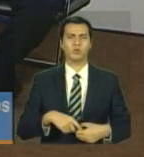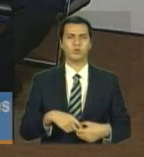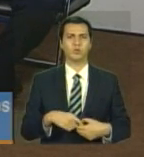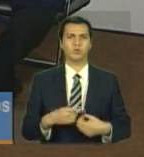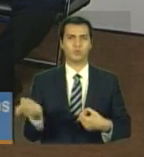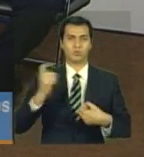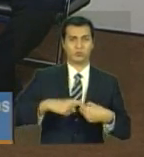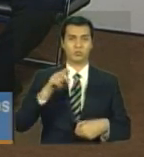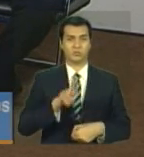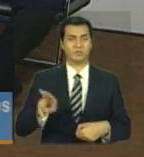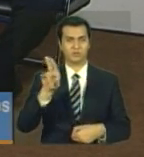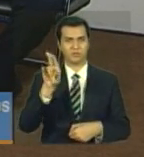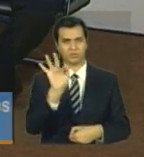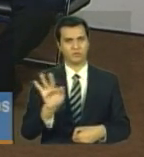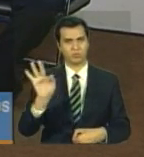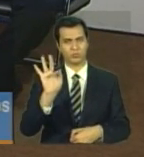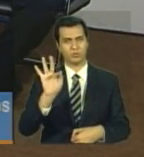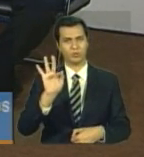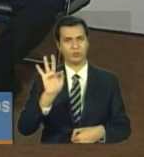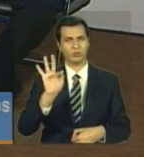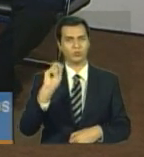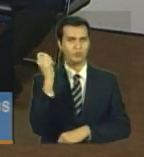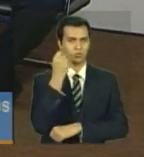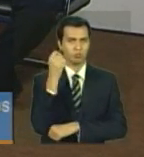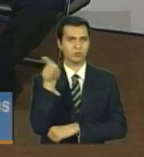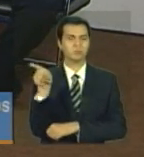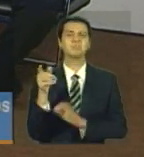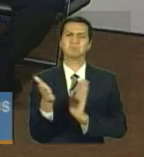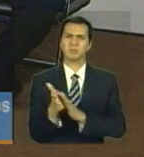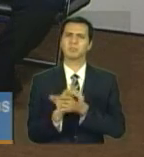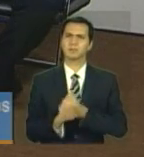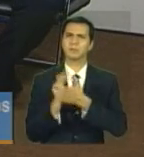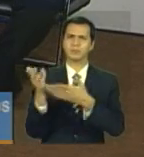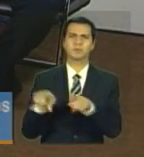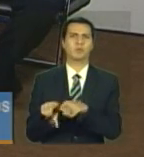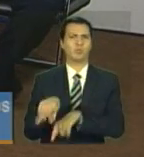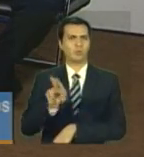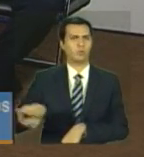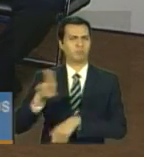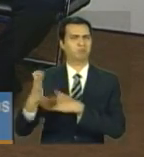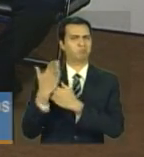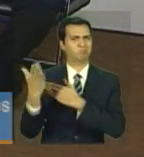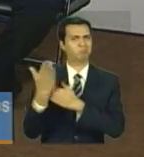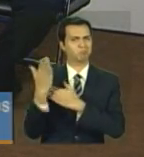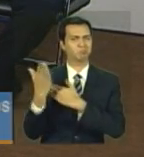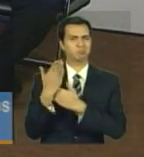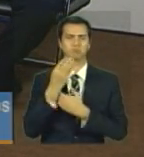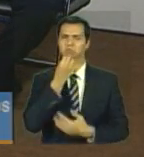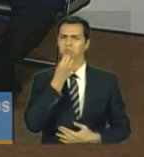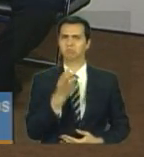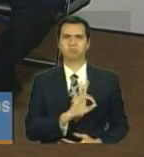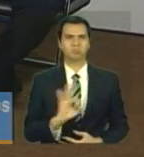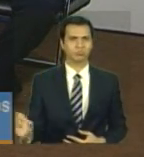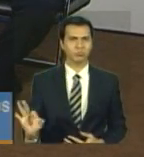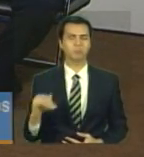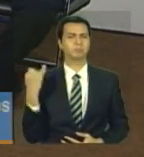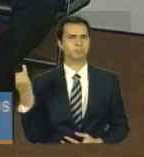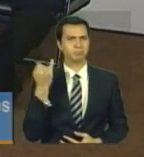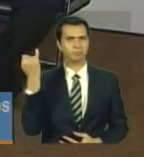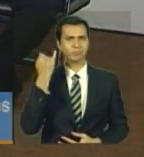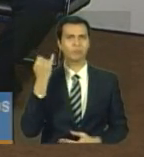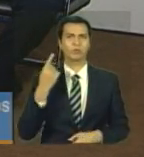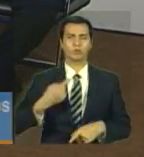com o Rio Grande do Sul, também parabenizar todo o trabalho, né, que a universidade tem nos prestado, essencial, foi fundamental